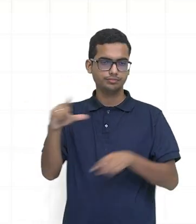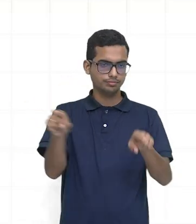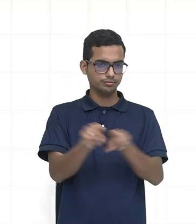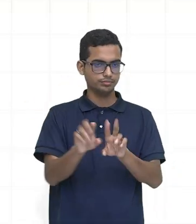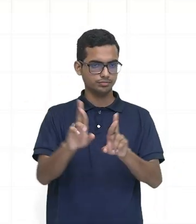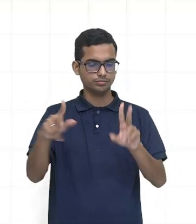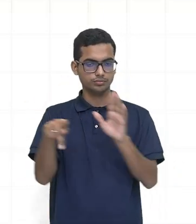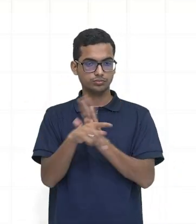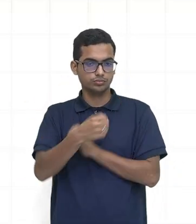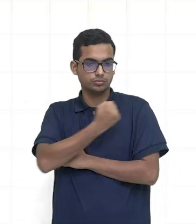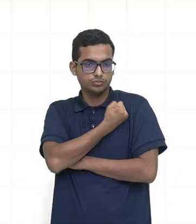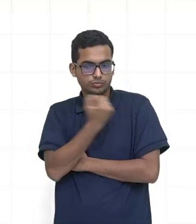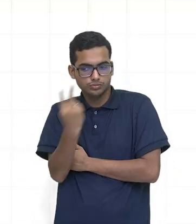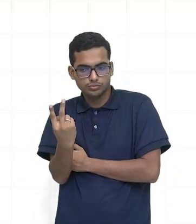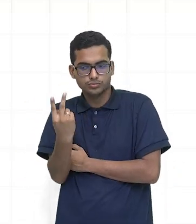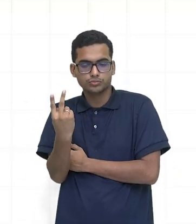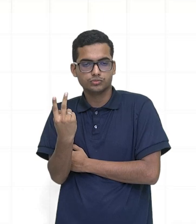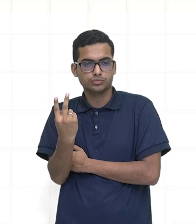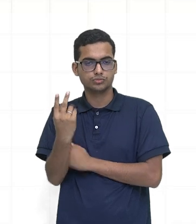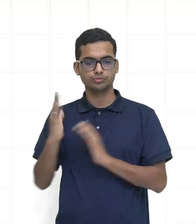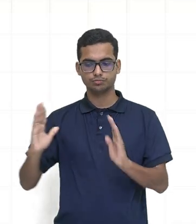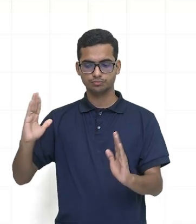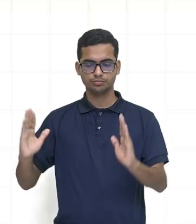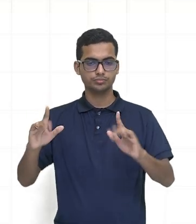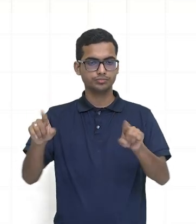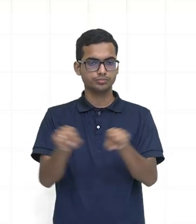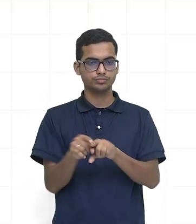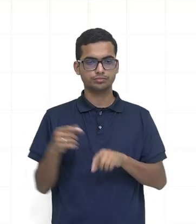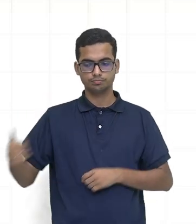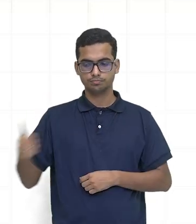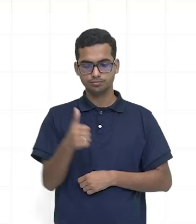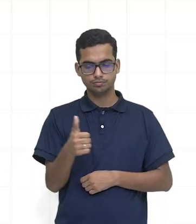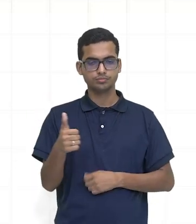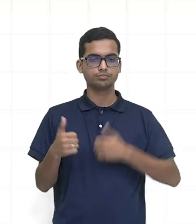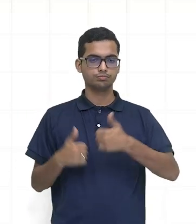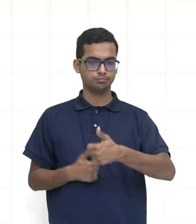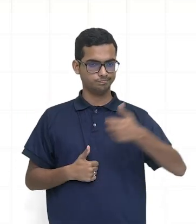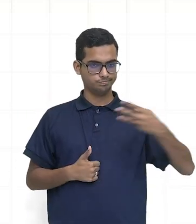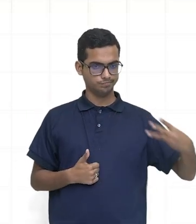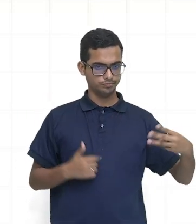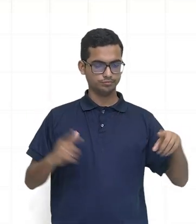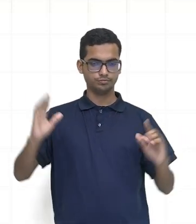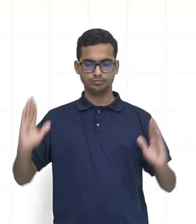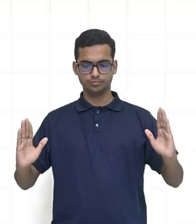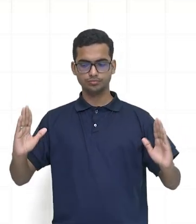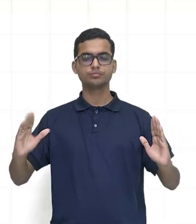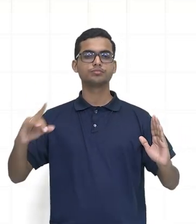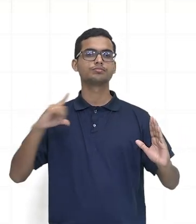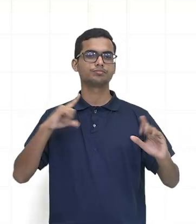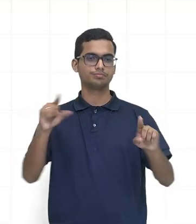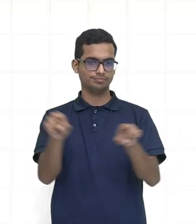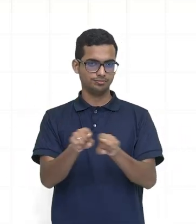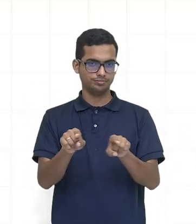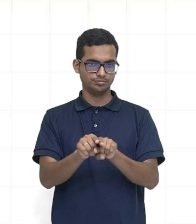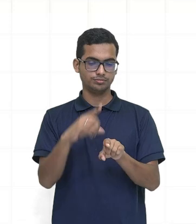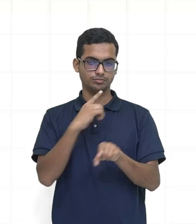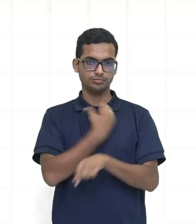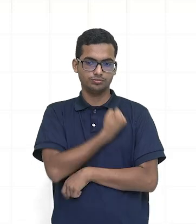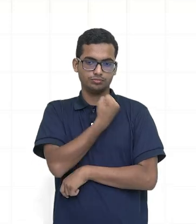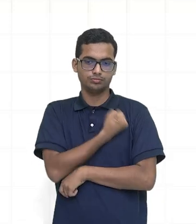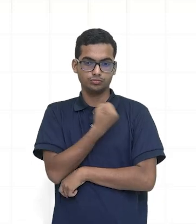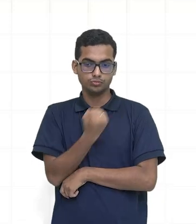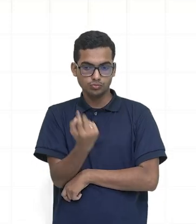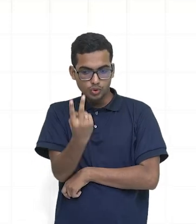2 unidades de um para o outro. O 11 e o 13 são primos gêmeos, eles têm diferença